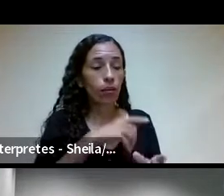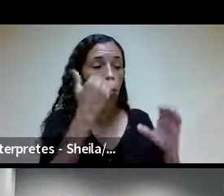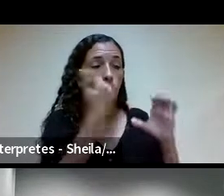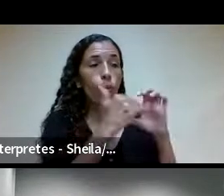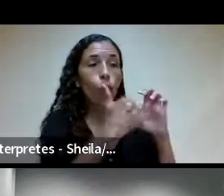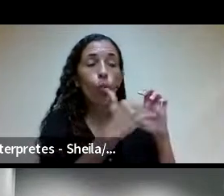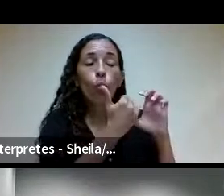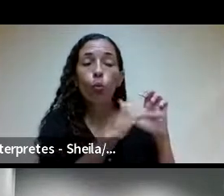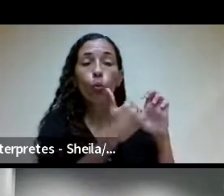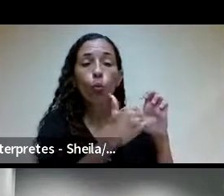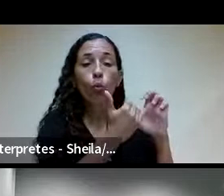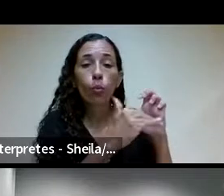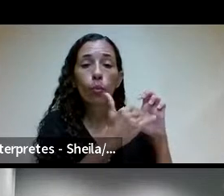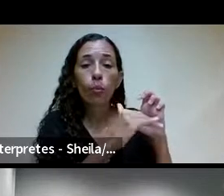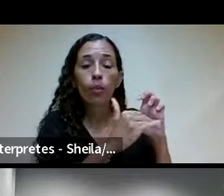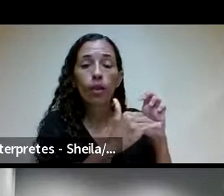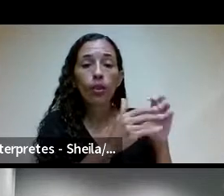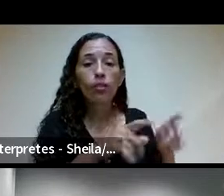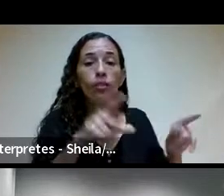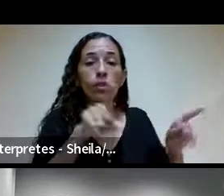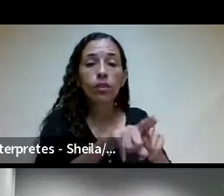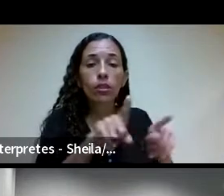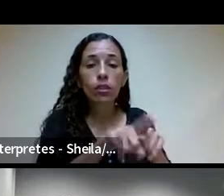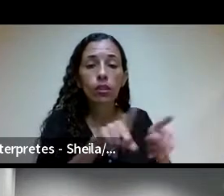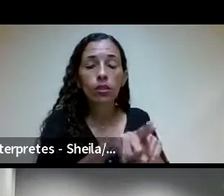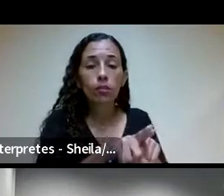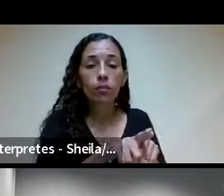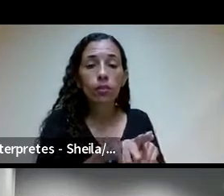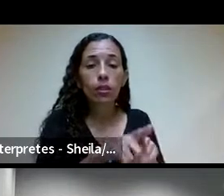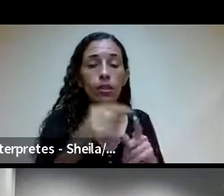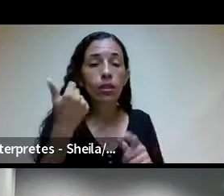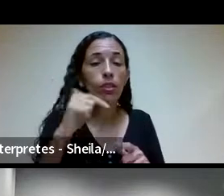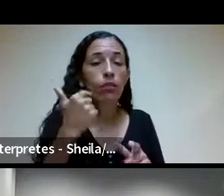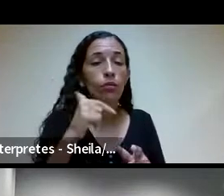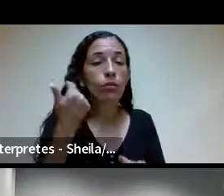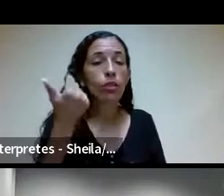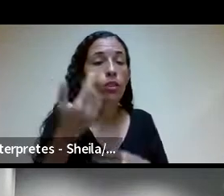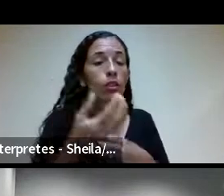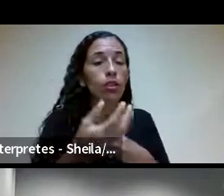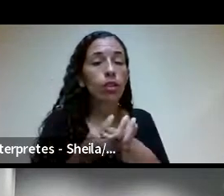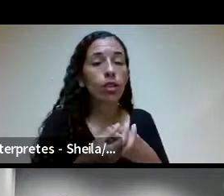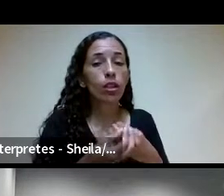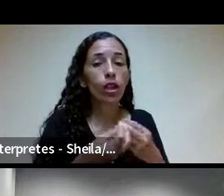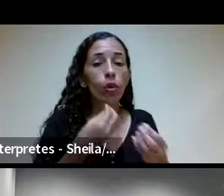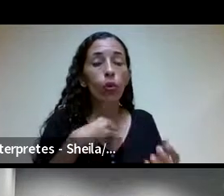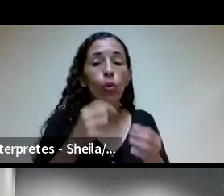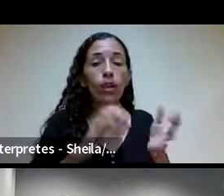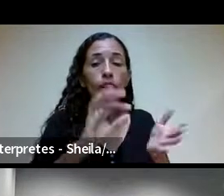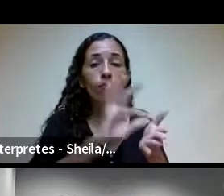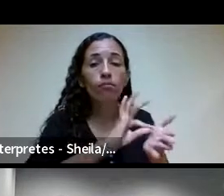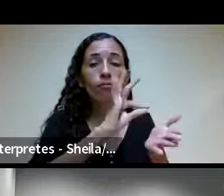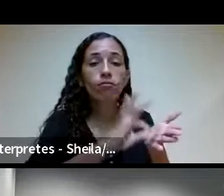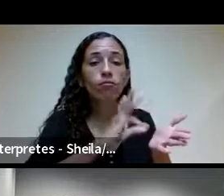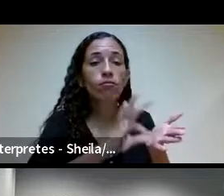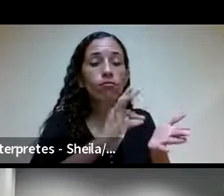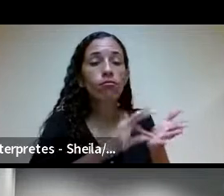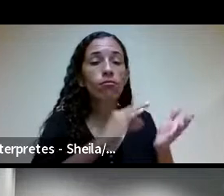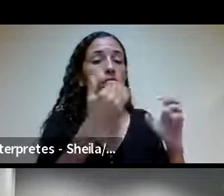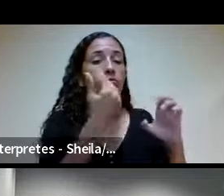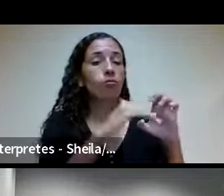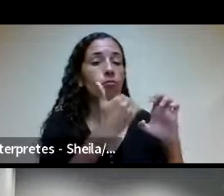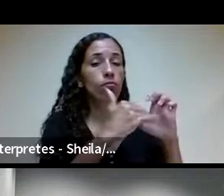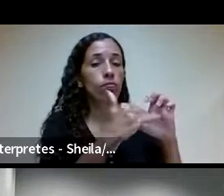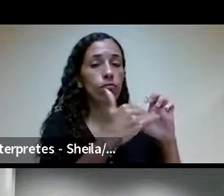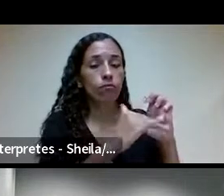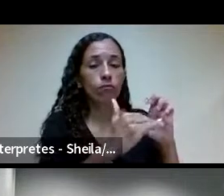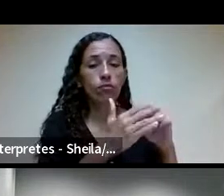cesaralves@mossorohoje.com.br e também não impugnou sobre a inexistência de cadastramento do e-mail da autora junto